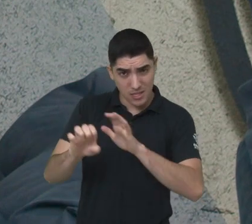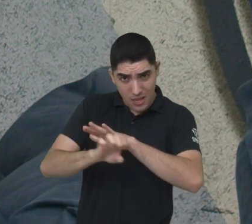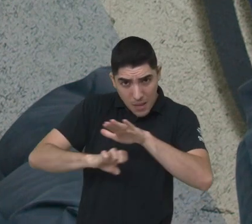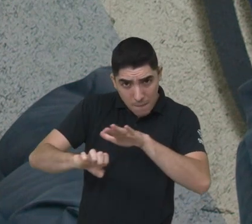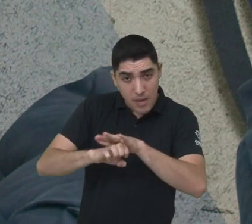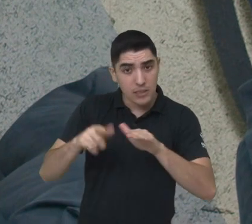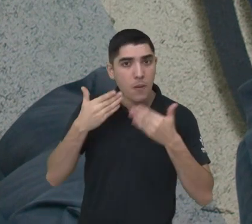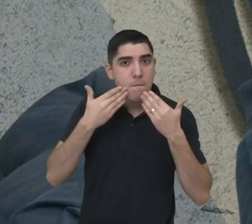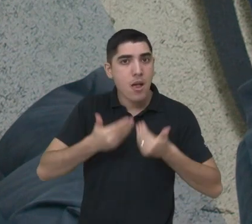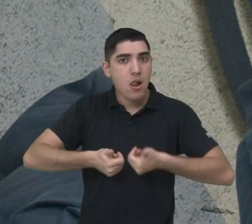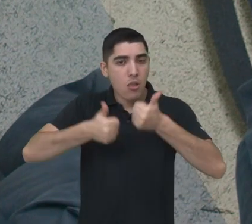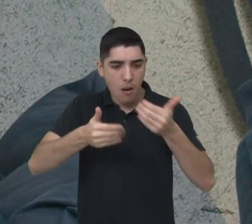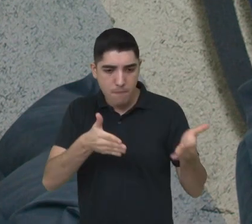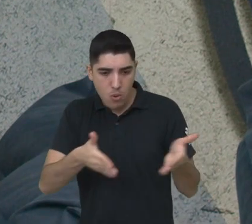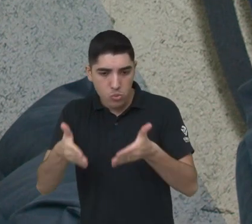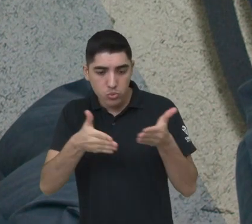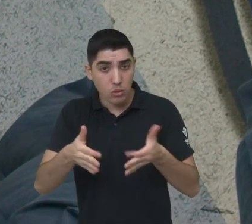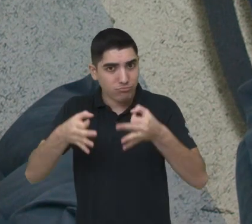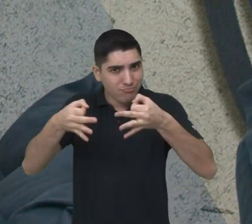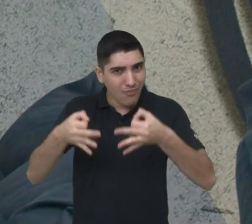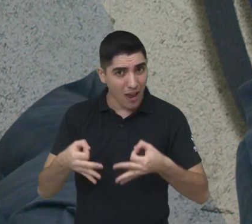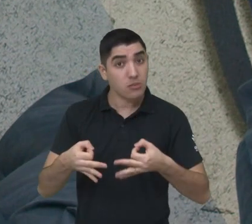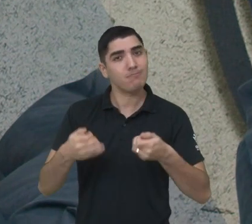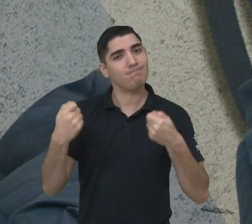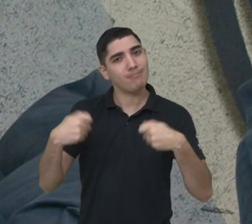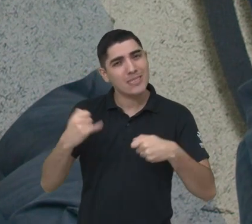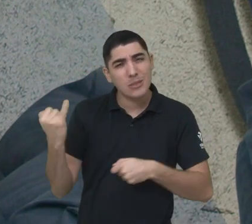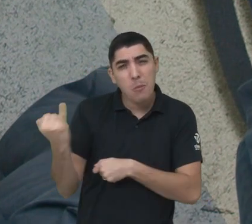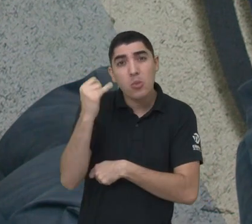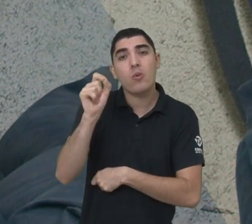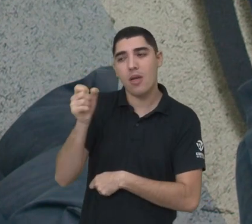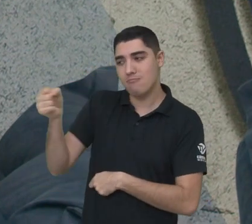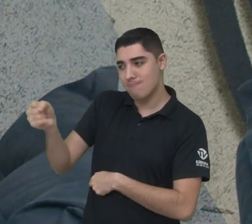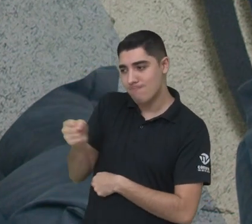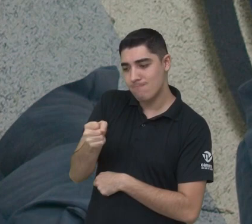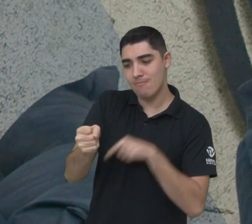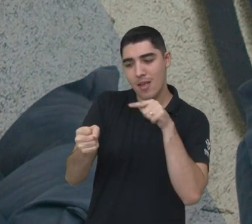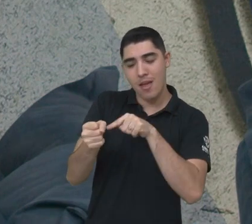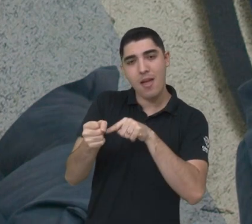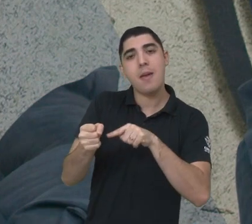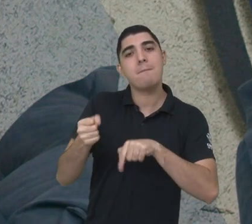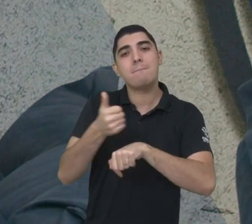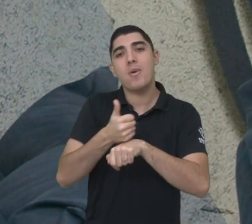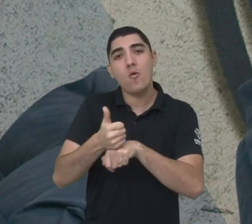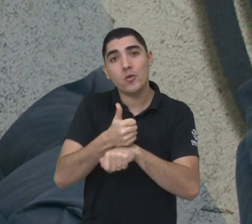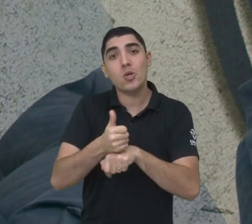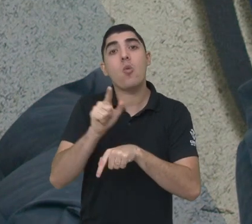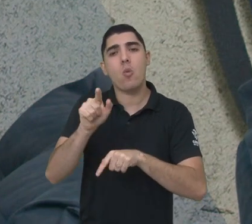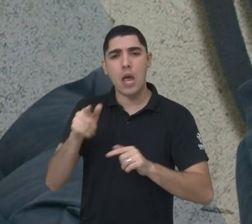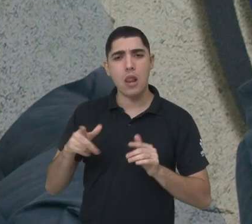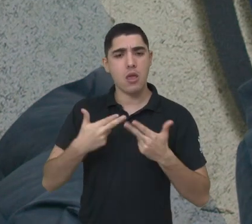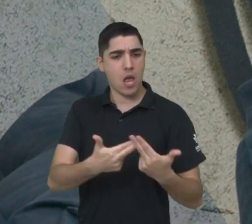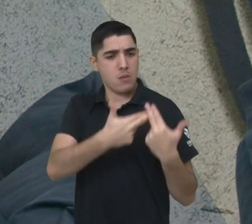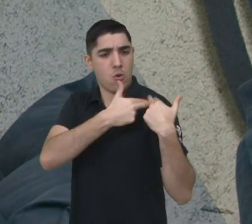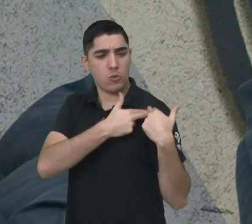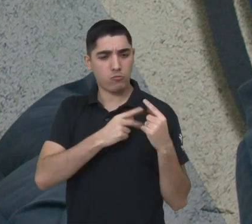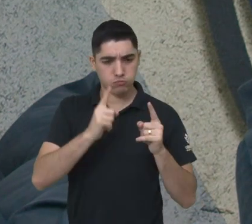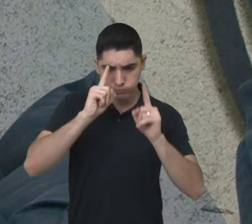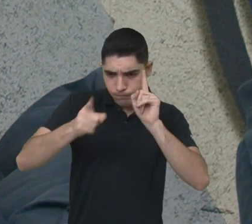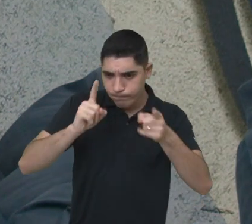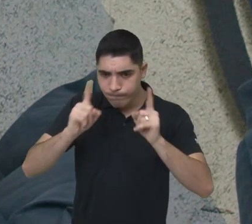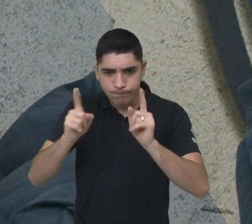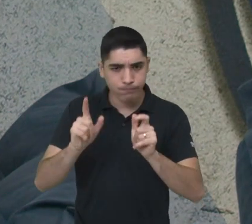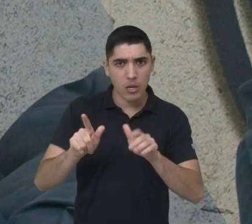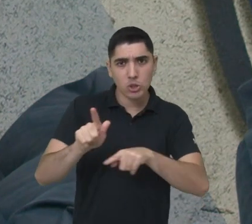linha de produção de forma correta, é de extrema importância que haja um profissional na linha de frente, cuidando do planejamento